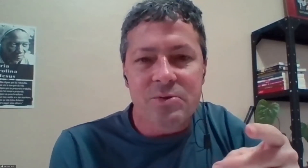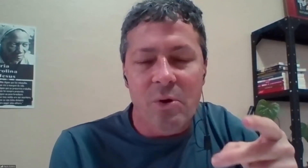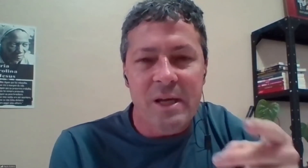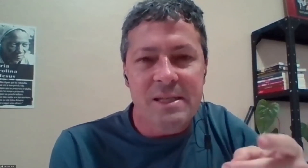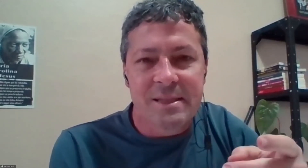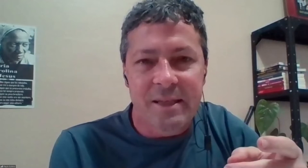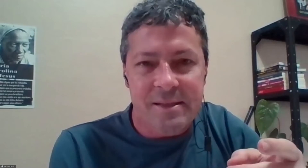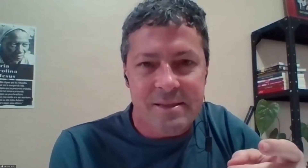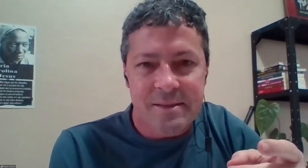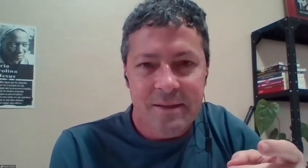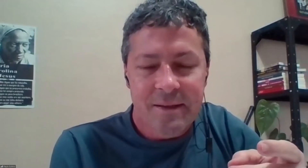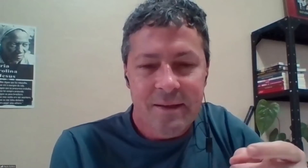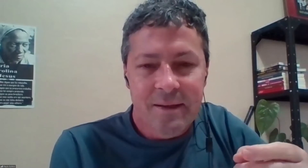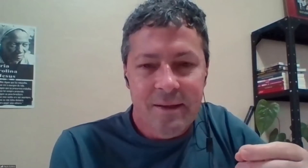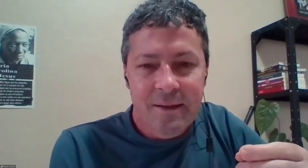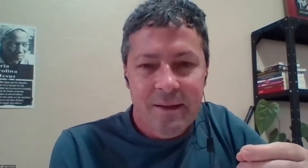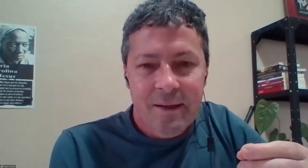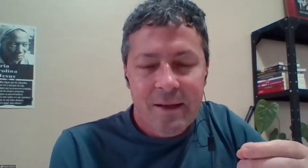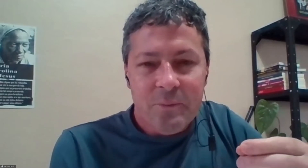apenas 2 dias,